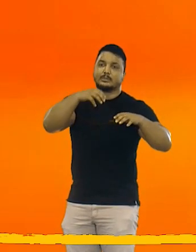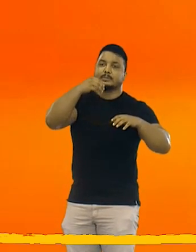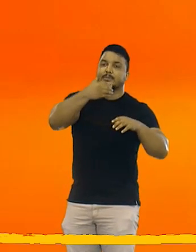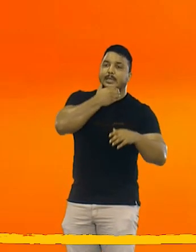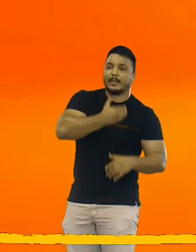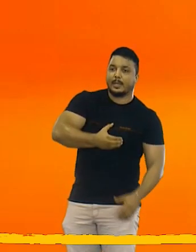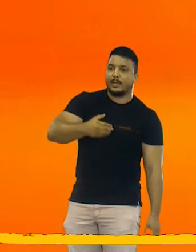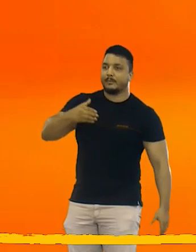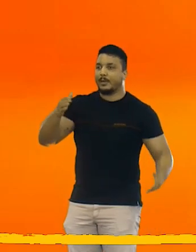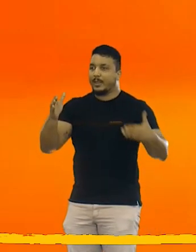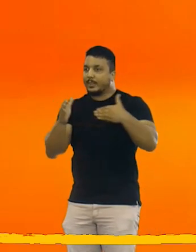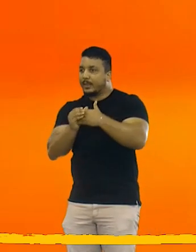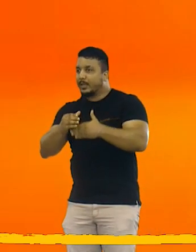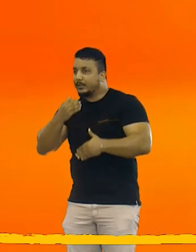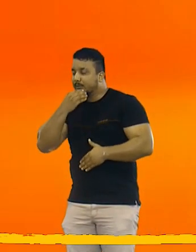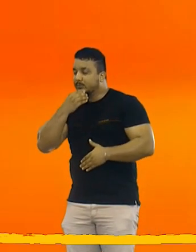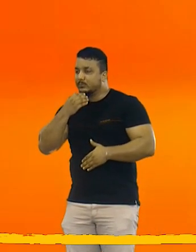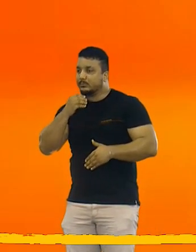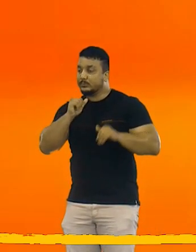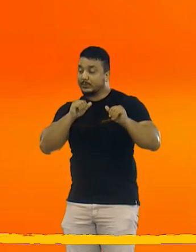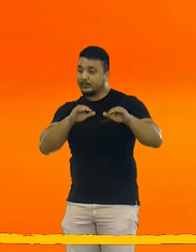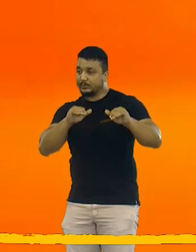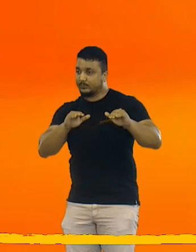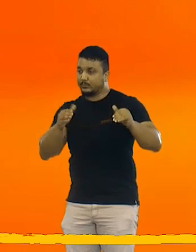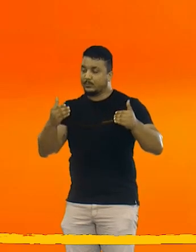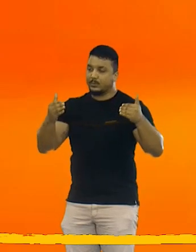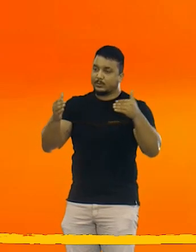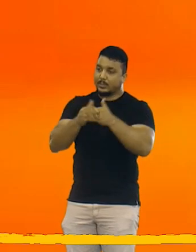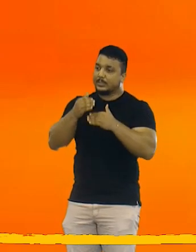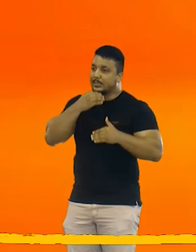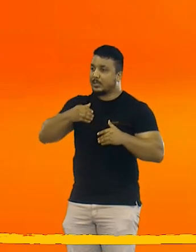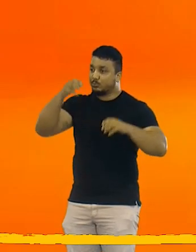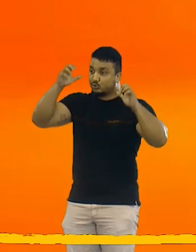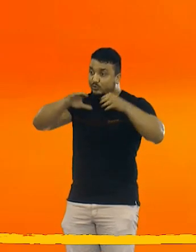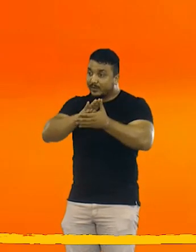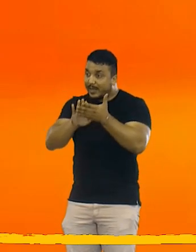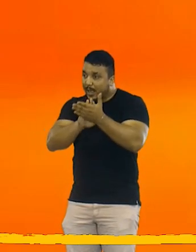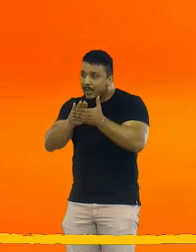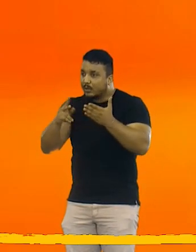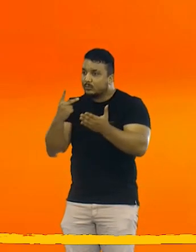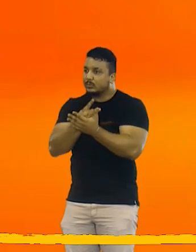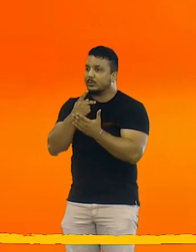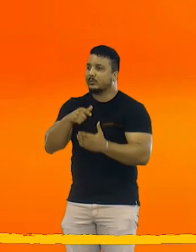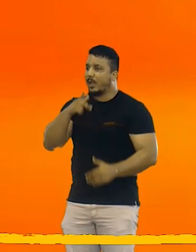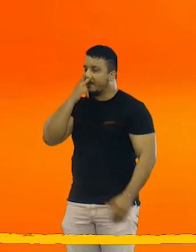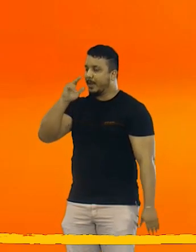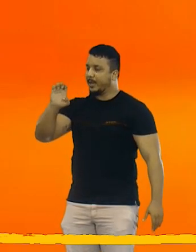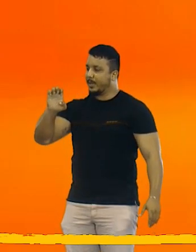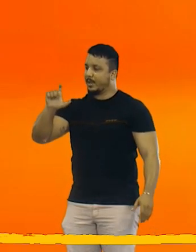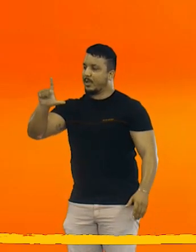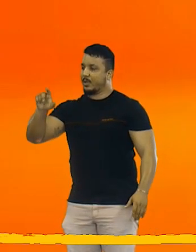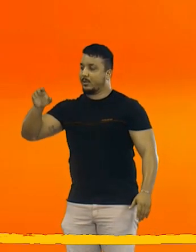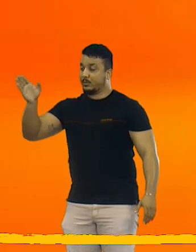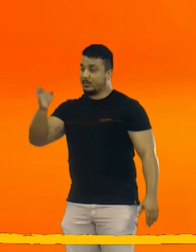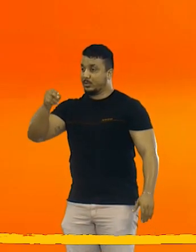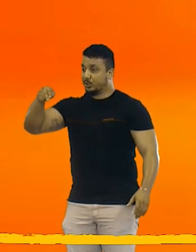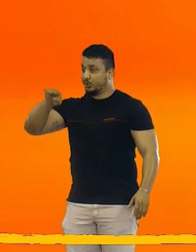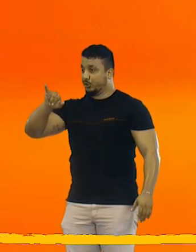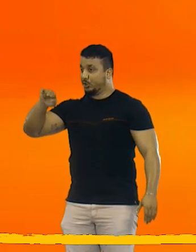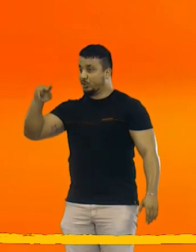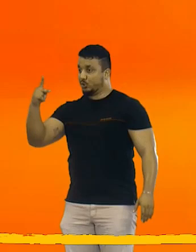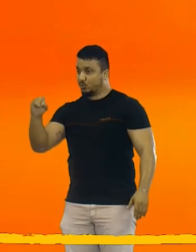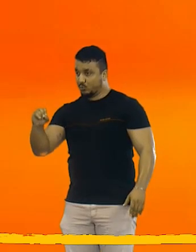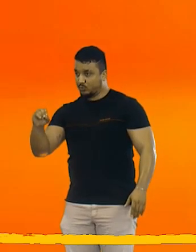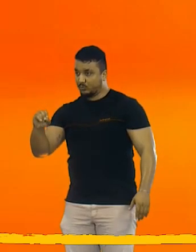não choveu, uma anomalia gigante deve estar acontecendo. É o El Niño. Tudo bem? Maio, junho e